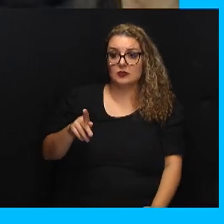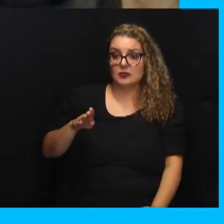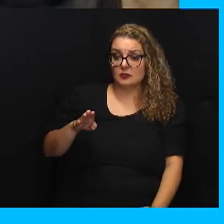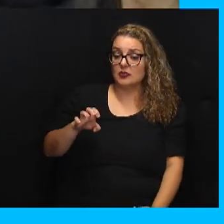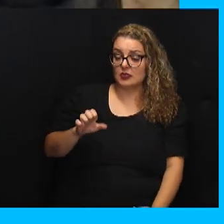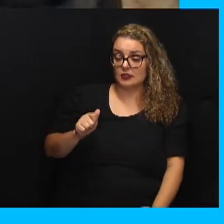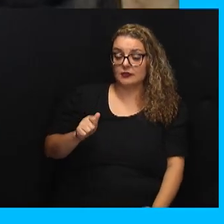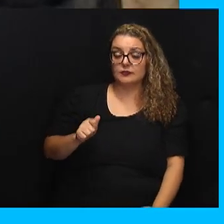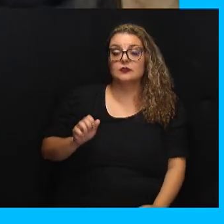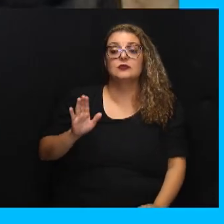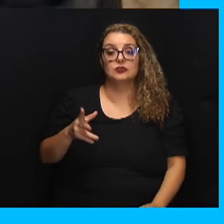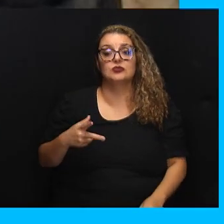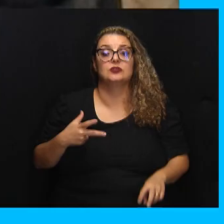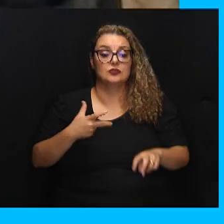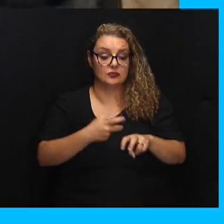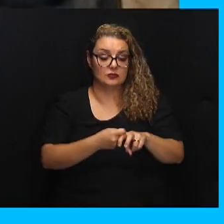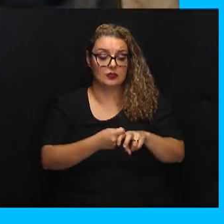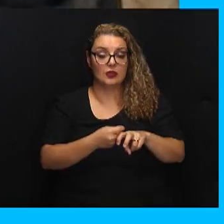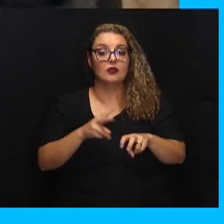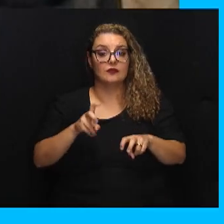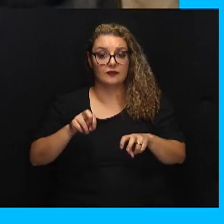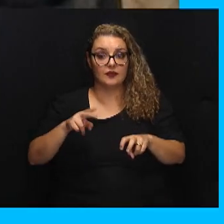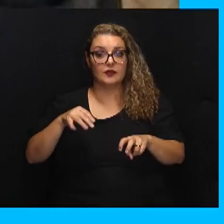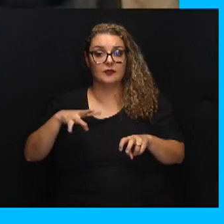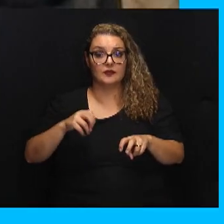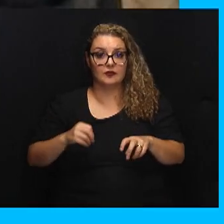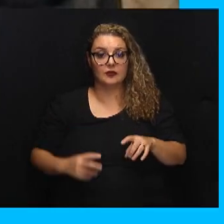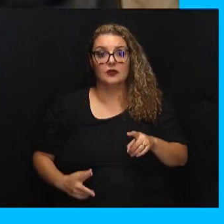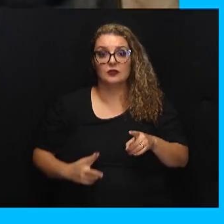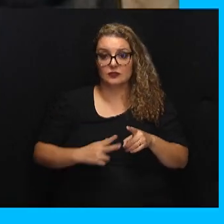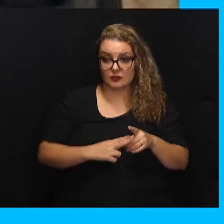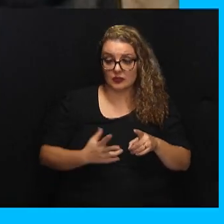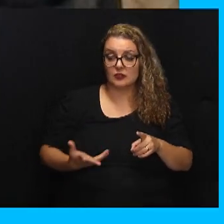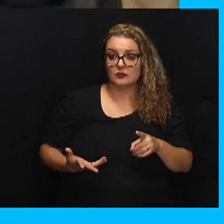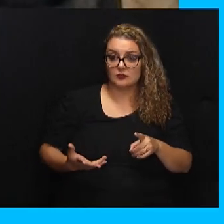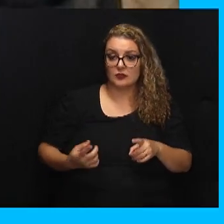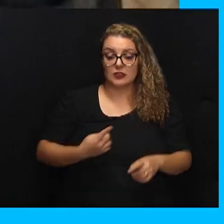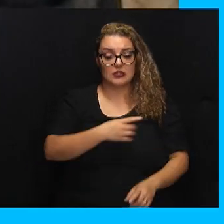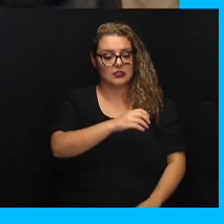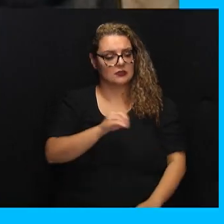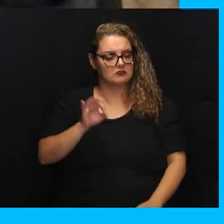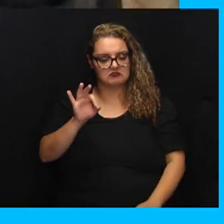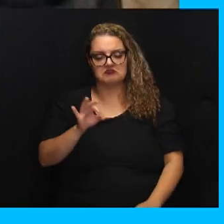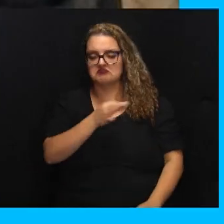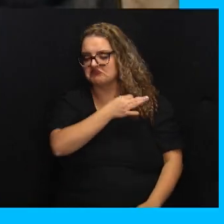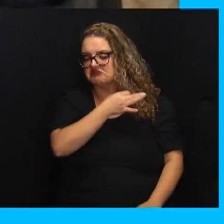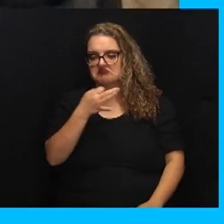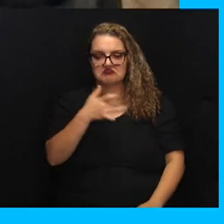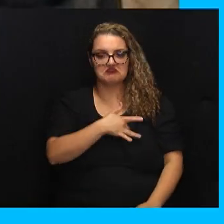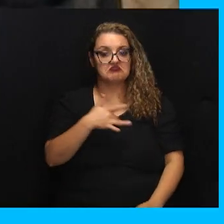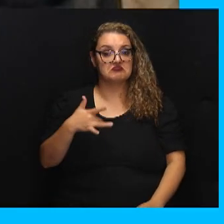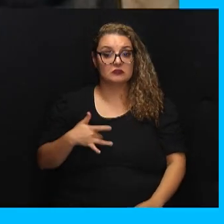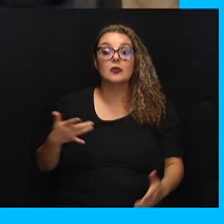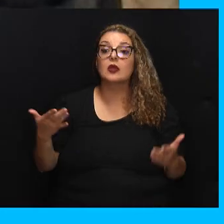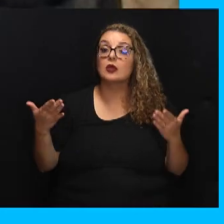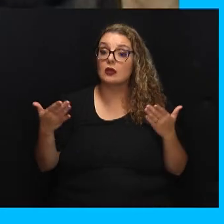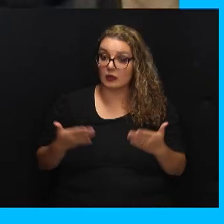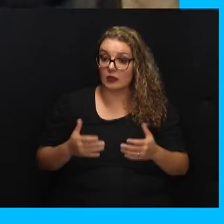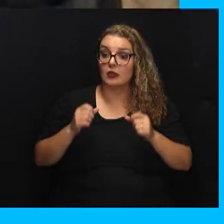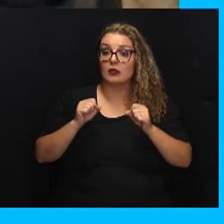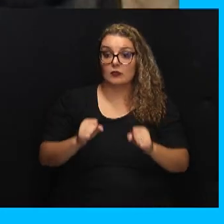Já está vacinado, vermifugado e castrado, 100% saudável. Agora pode